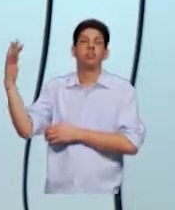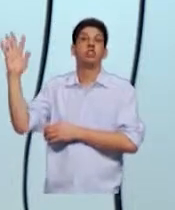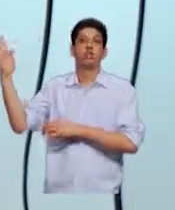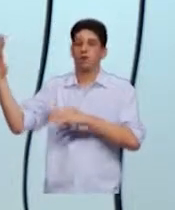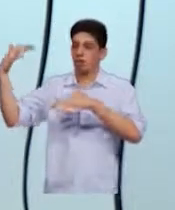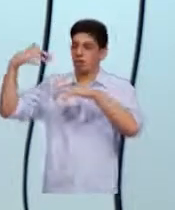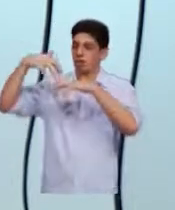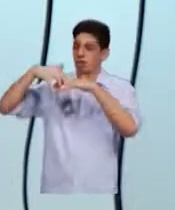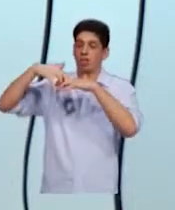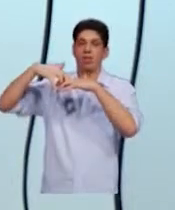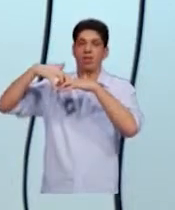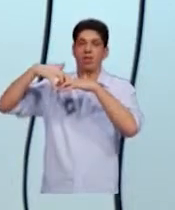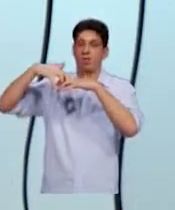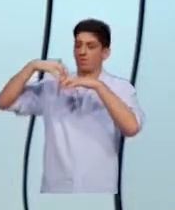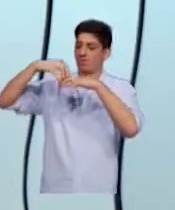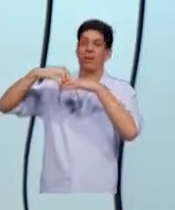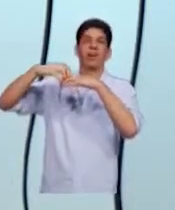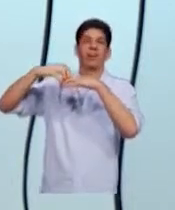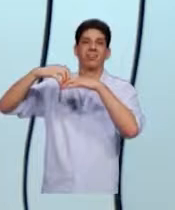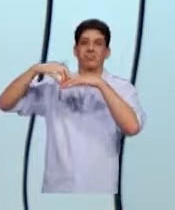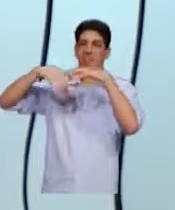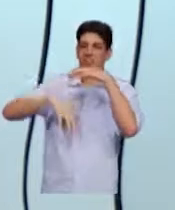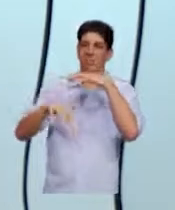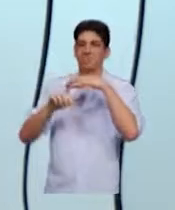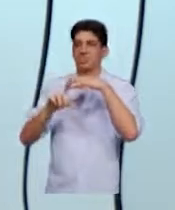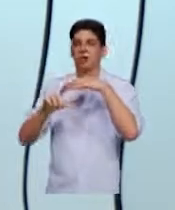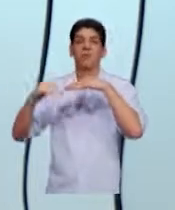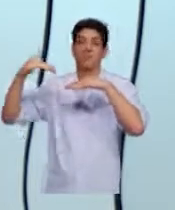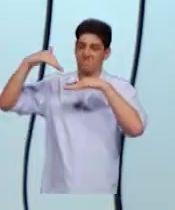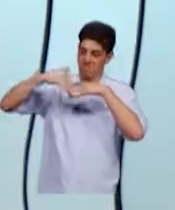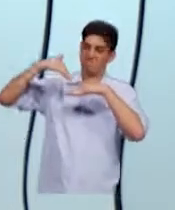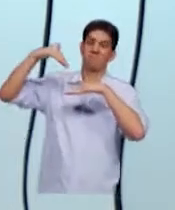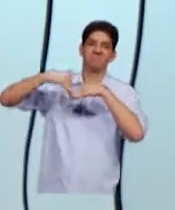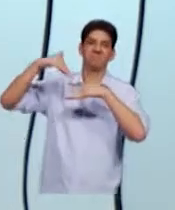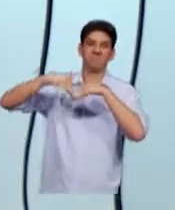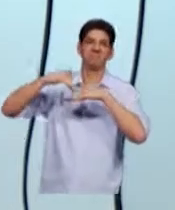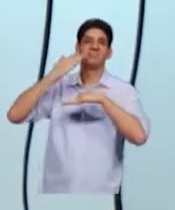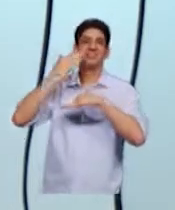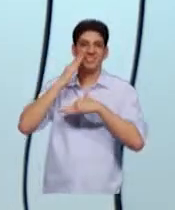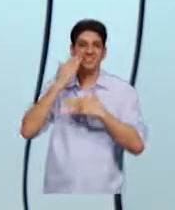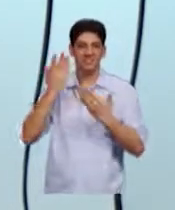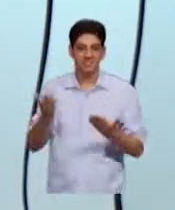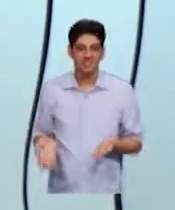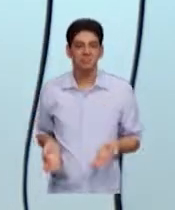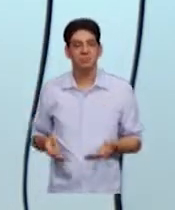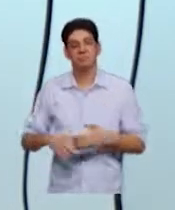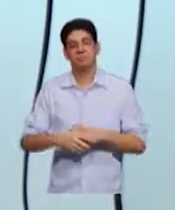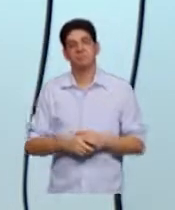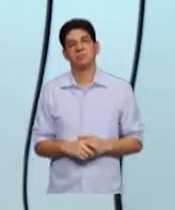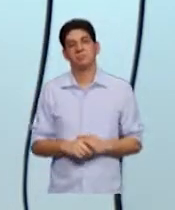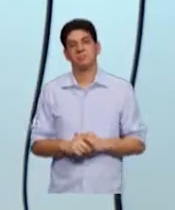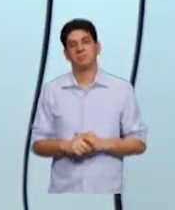filtrados já pela camada de ozônio e pelo oxigênio, então ele não chega na superfície terrestre.